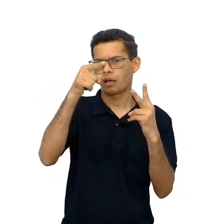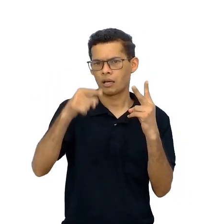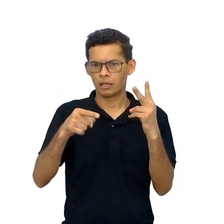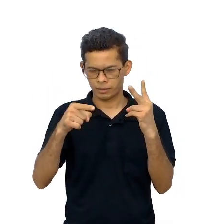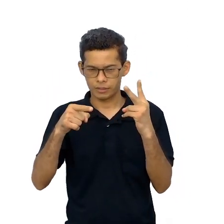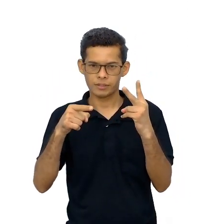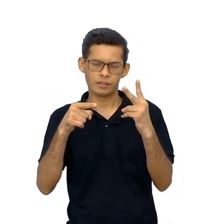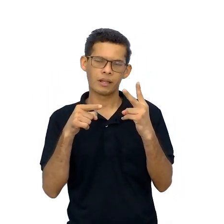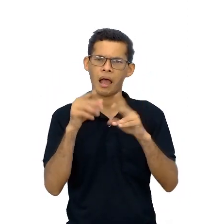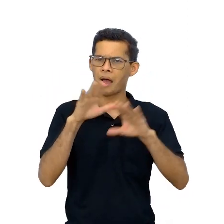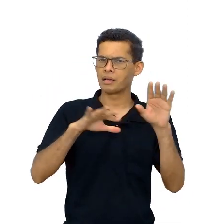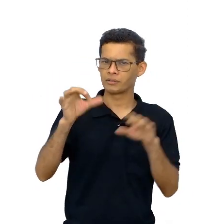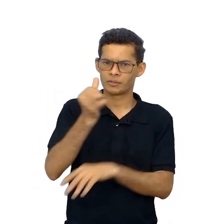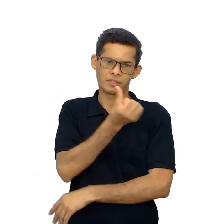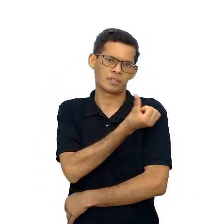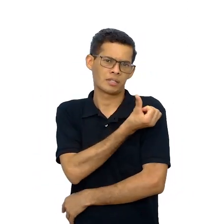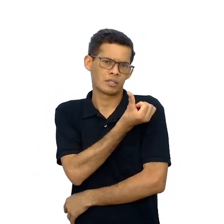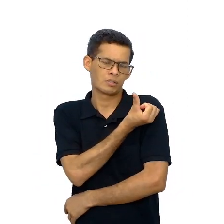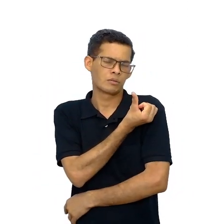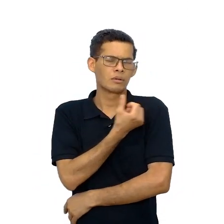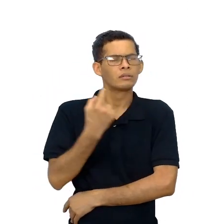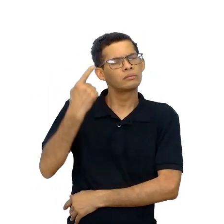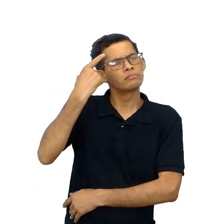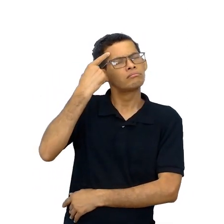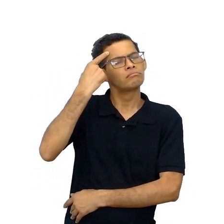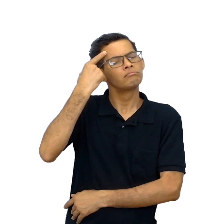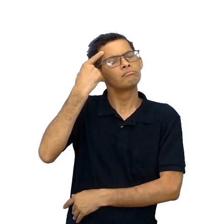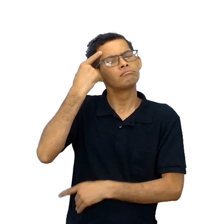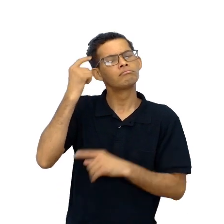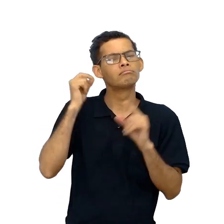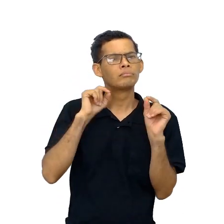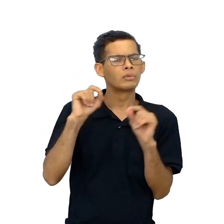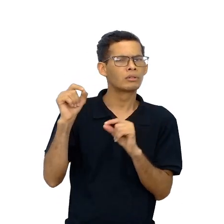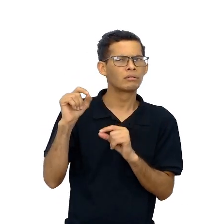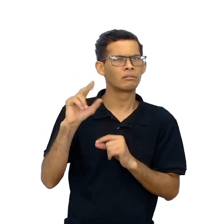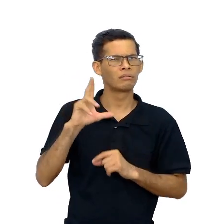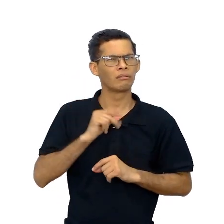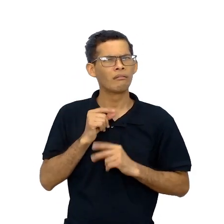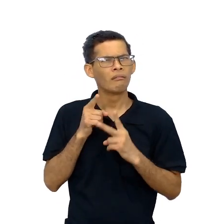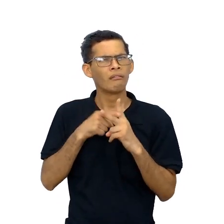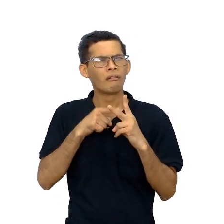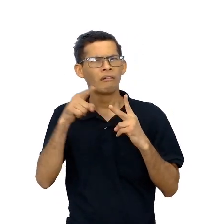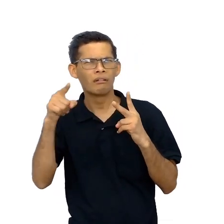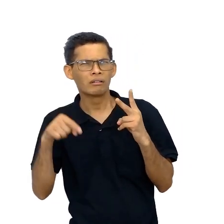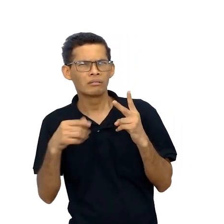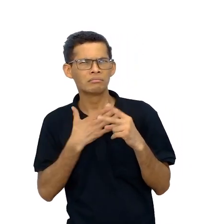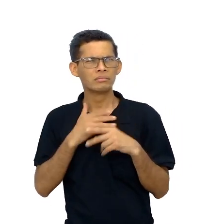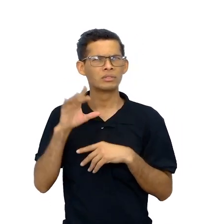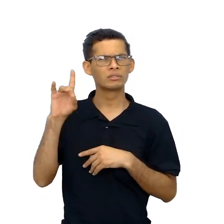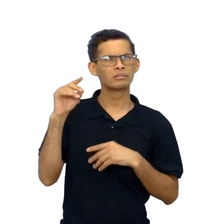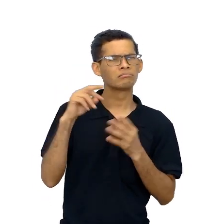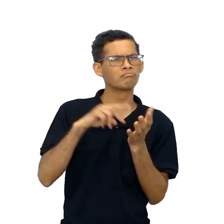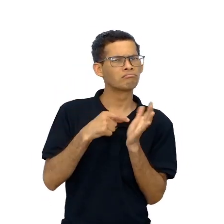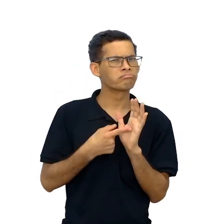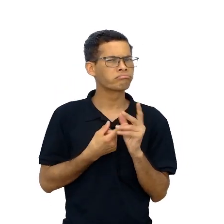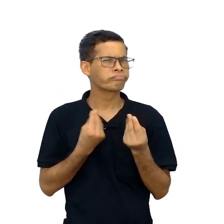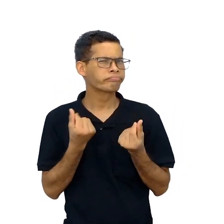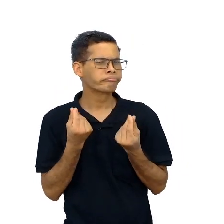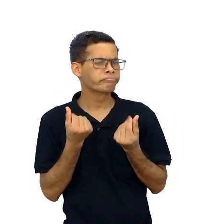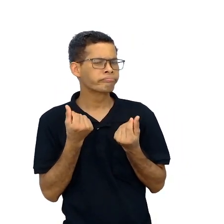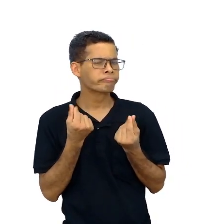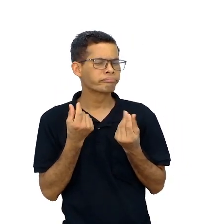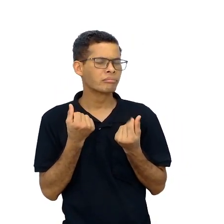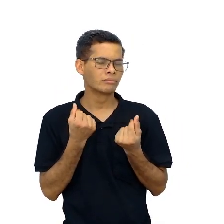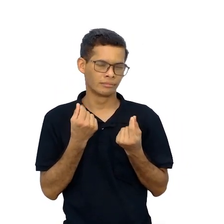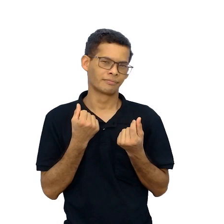vezes o menino do 6º ano fica pensando, tem menino que fala, meu Deus, né, raiz quadrada, né, esse conceito matemático que tem